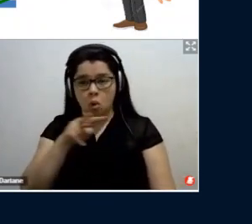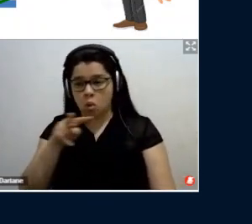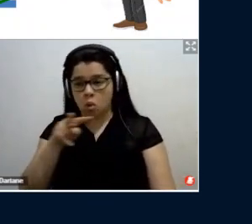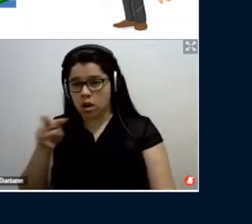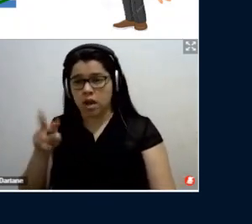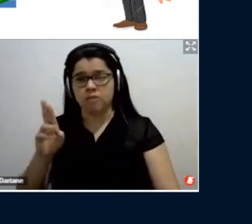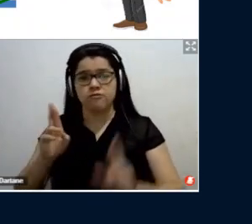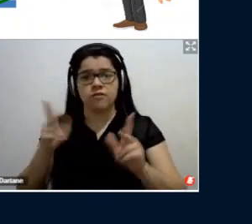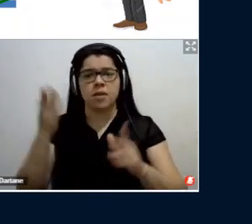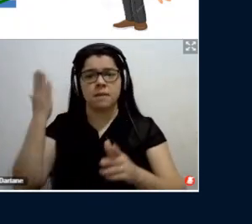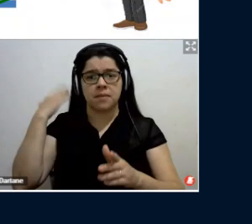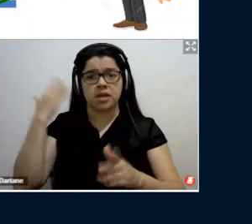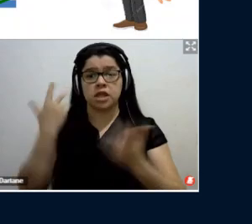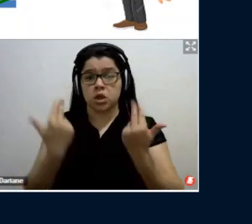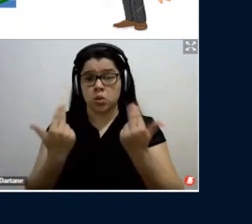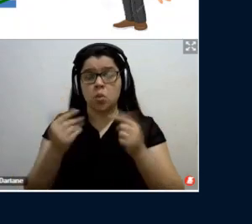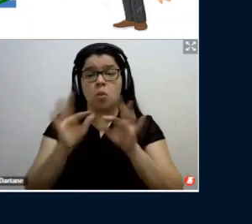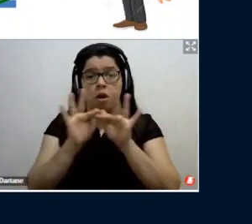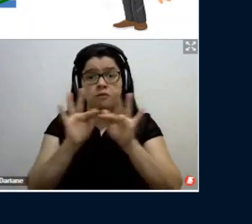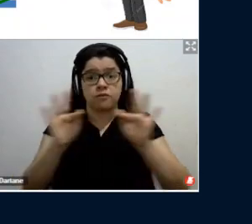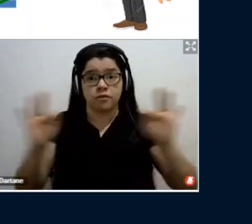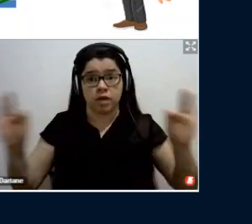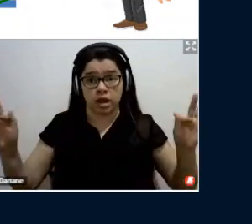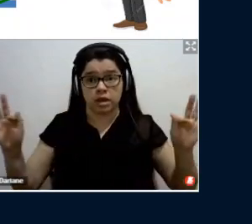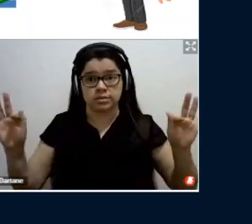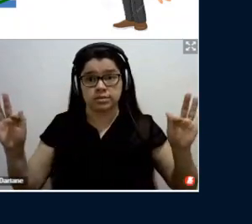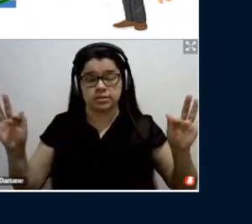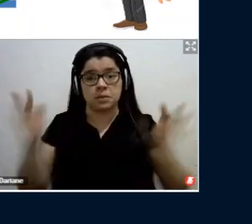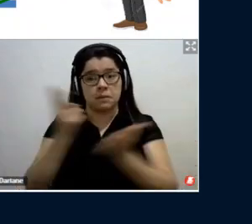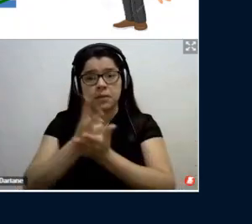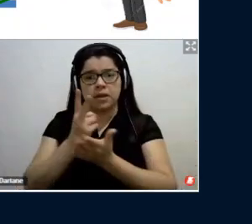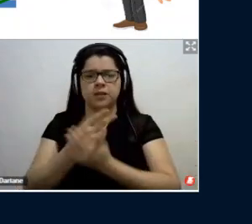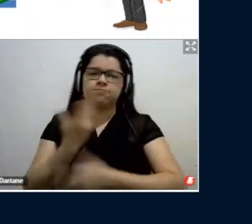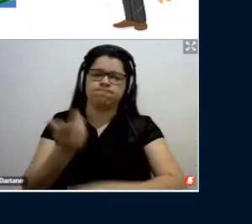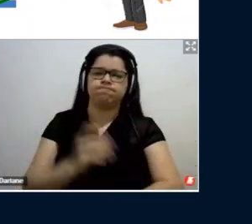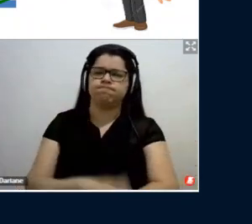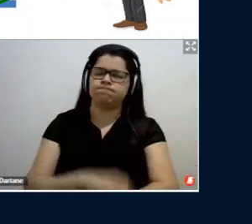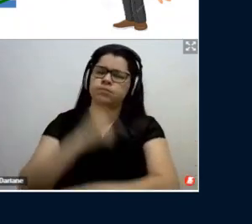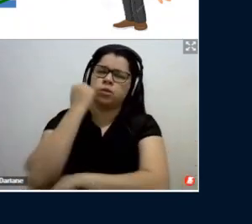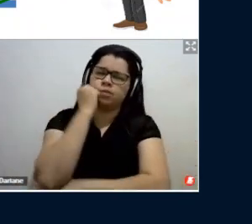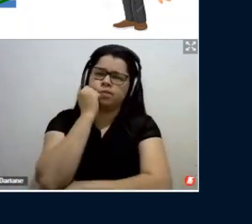informações que eu acabei de ver agora há pouco. Aí eu começo a ver. Bom,